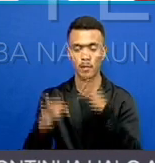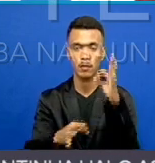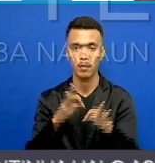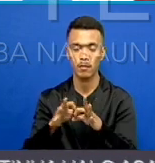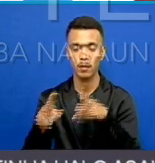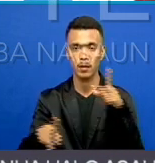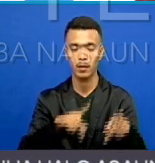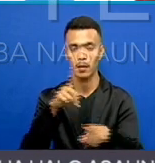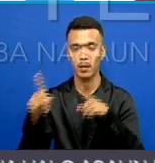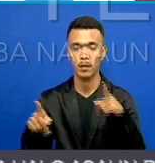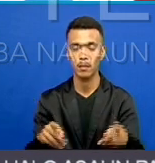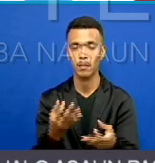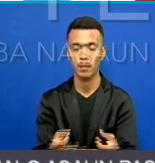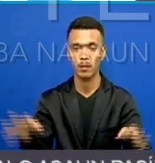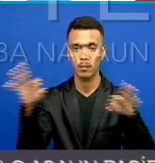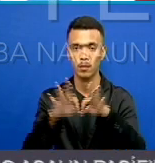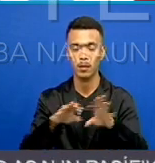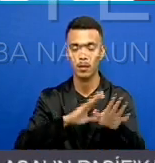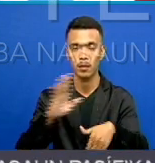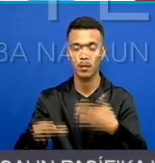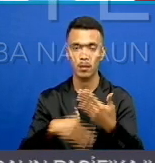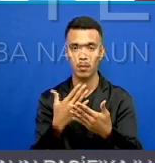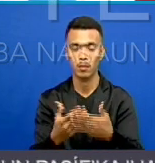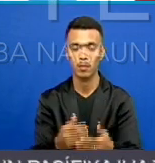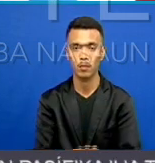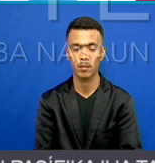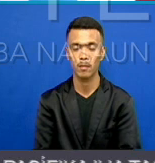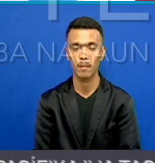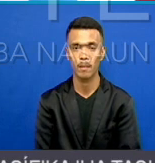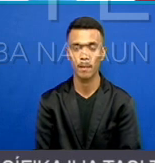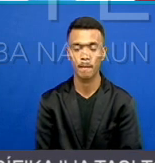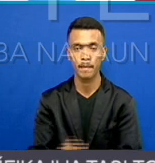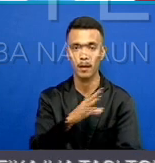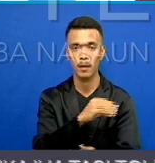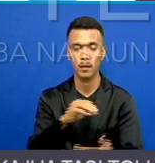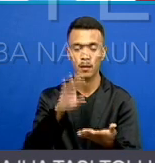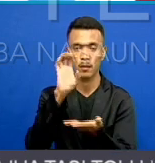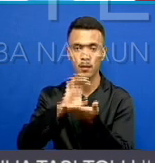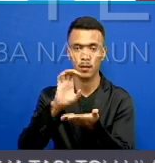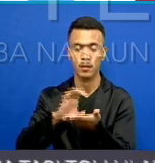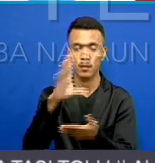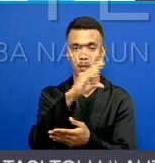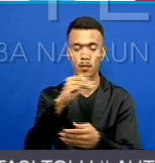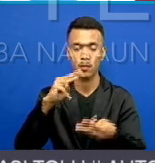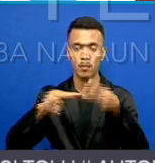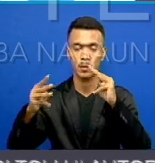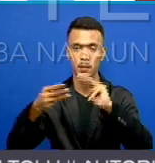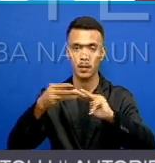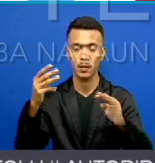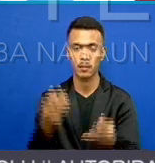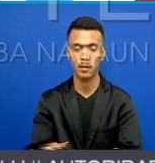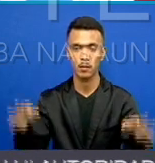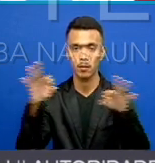makmuda recurso nebe importanti yuhu. Edukasao liu-liu ciencia no matematika makpilar nebe